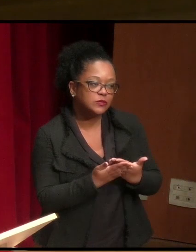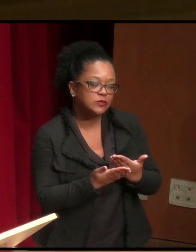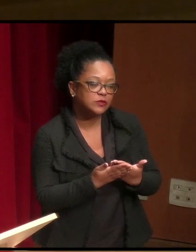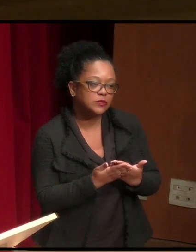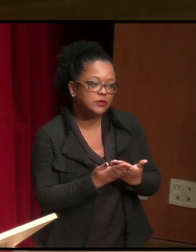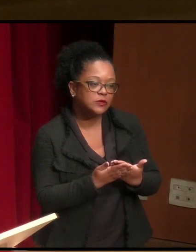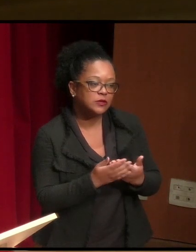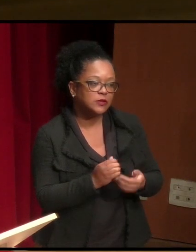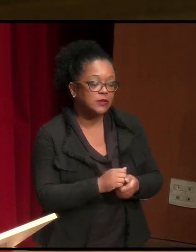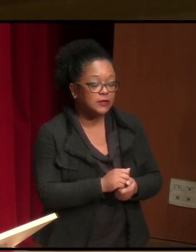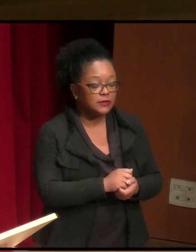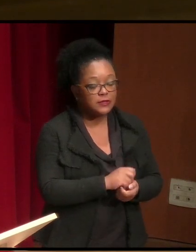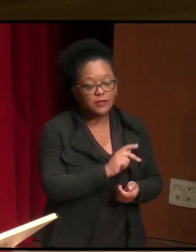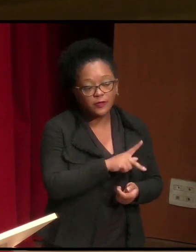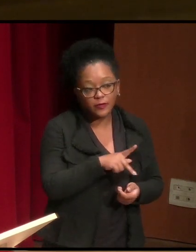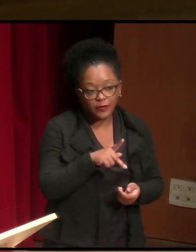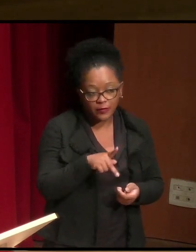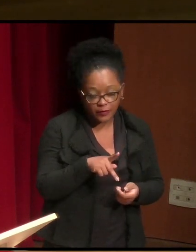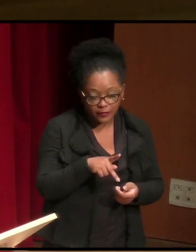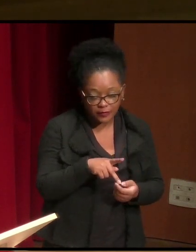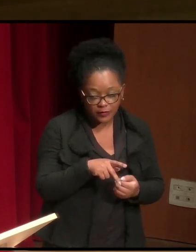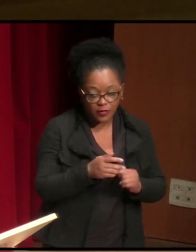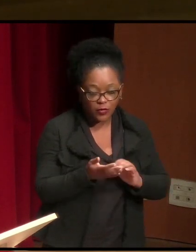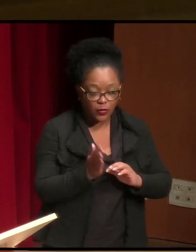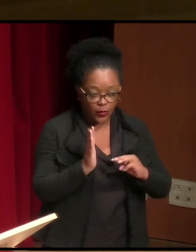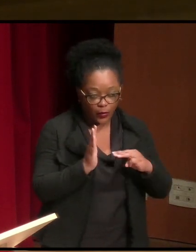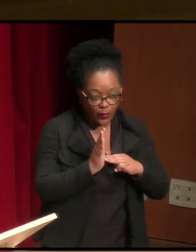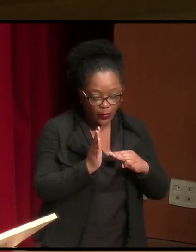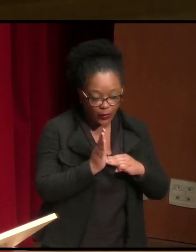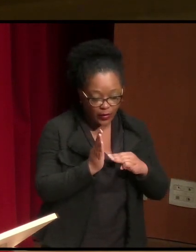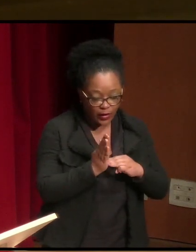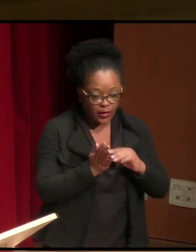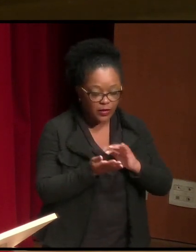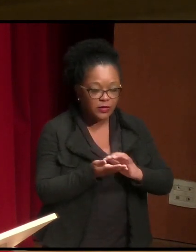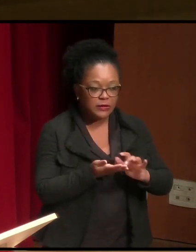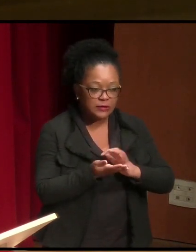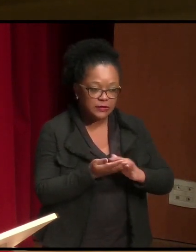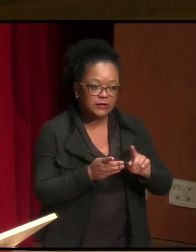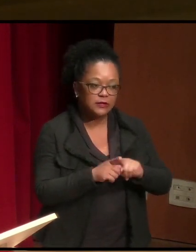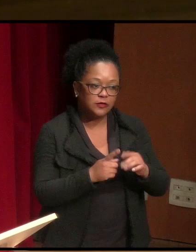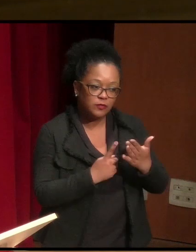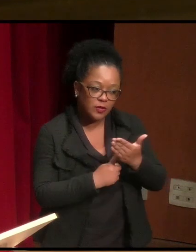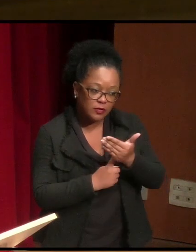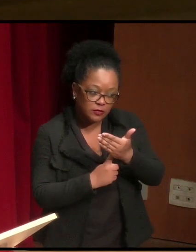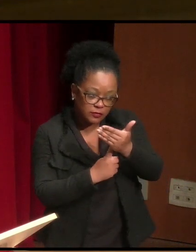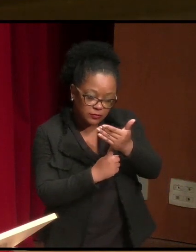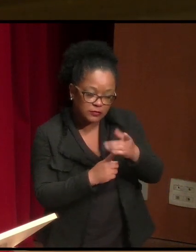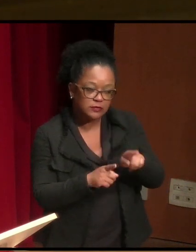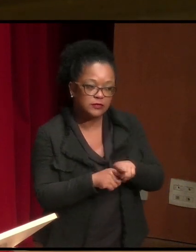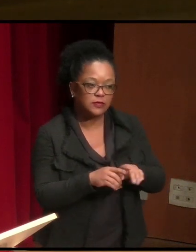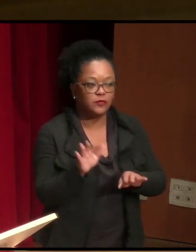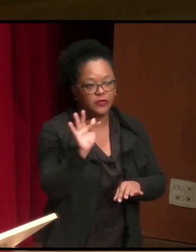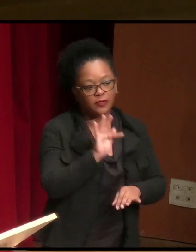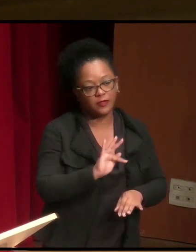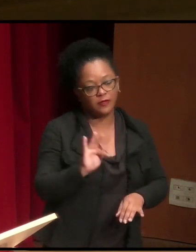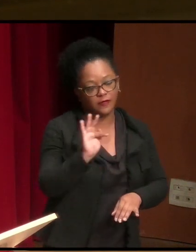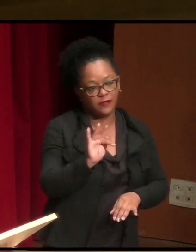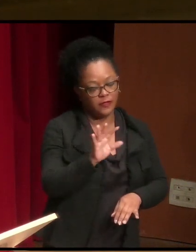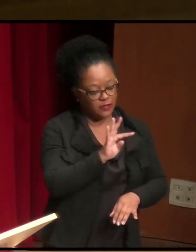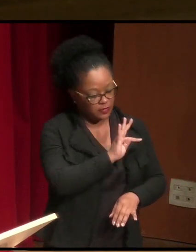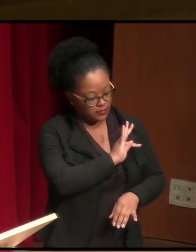professora Eni, foi com o método Braille. Eu vim com a tecnologia na faculdade de teologia